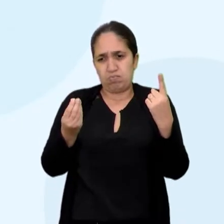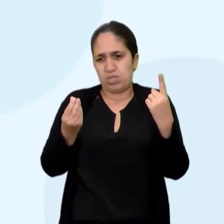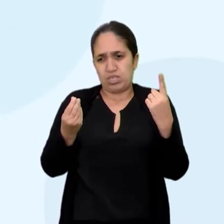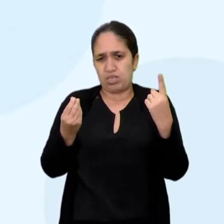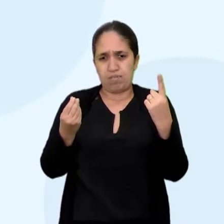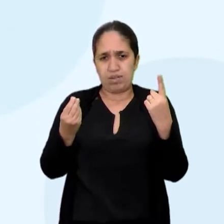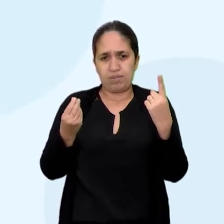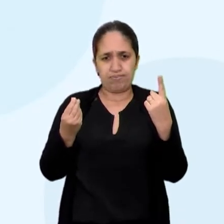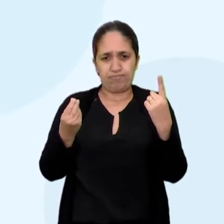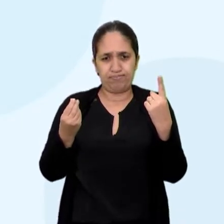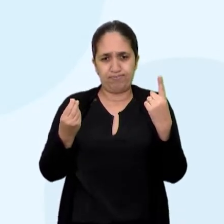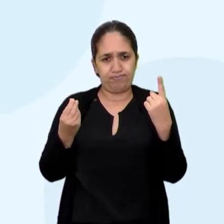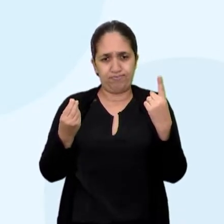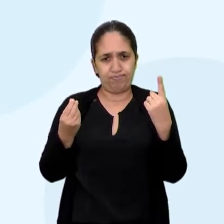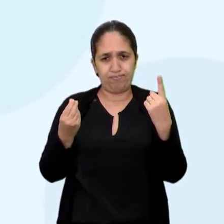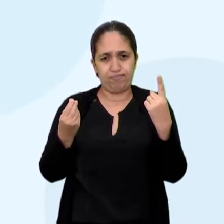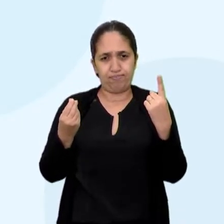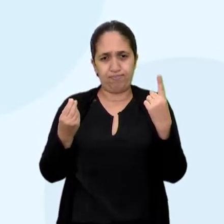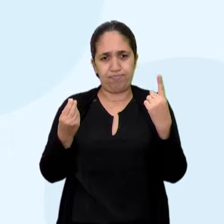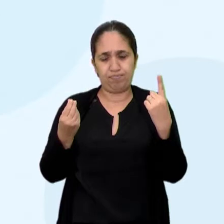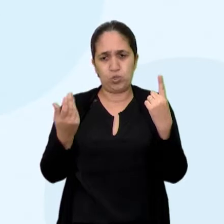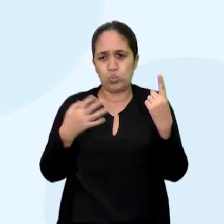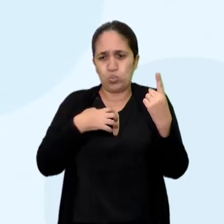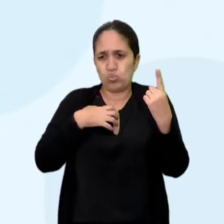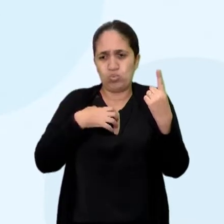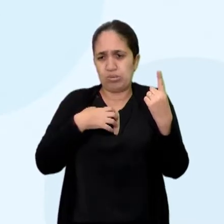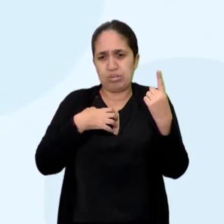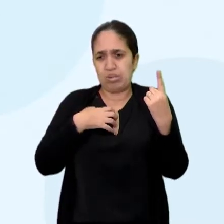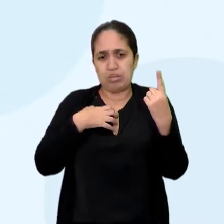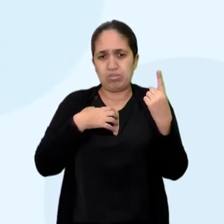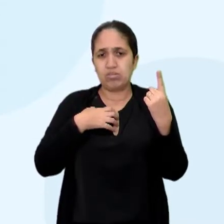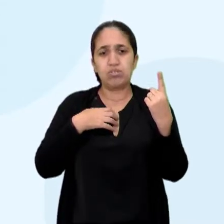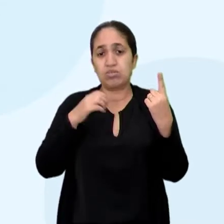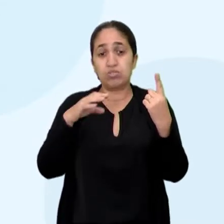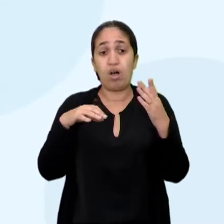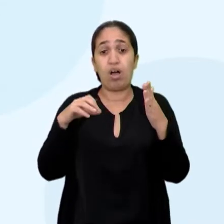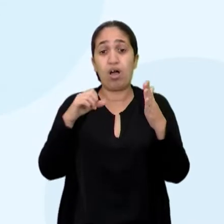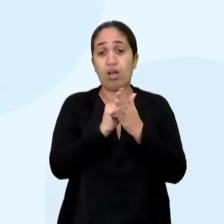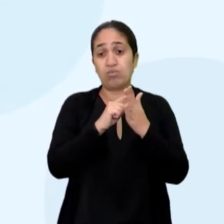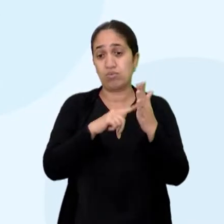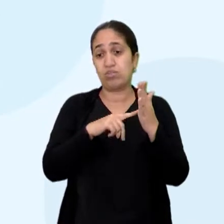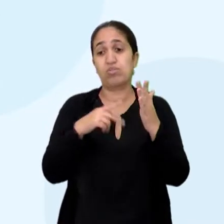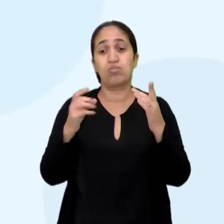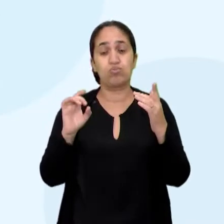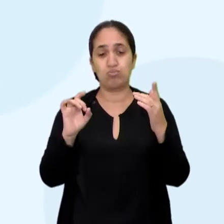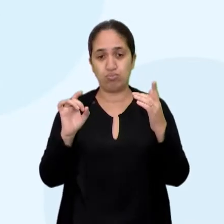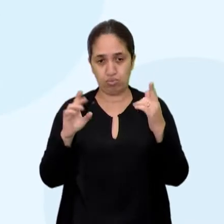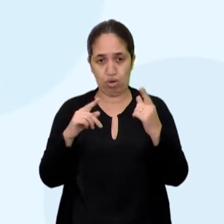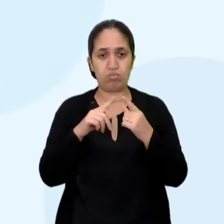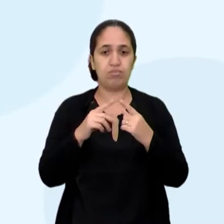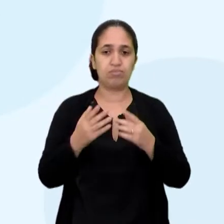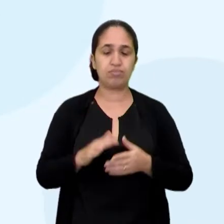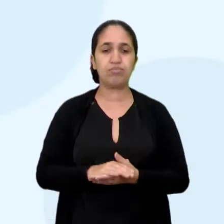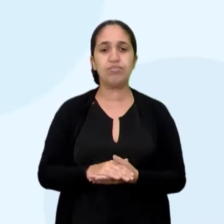na realidade ela não sente, apenas registrado pelos sismógrafos, né? A gente está falando numa questão de